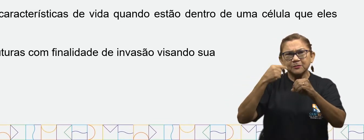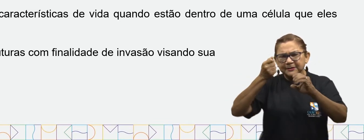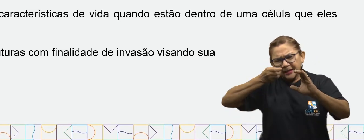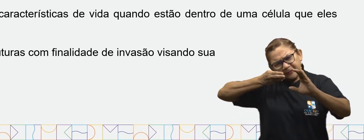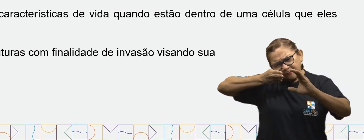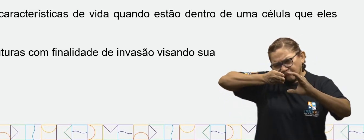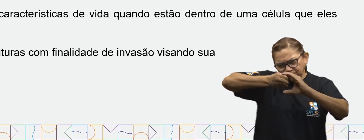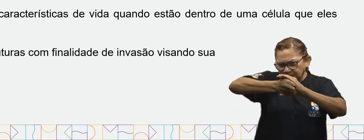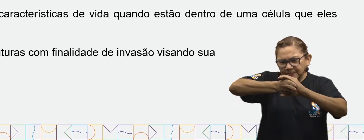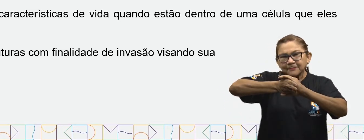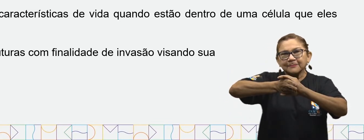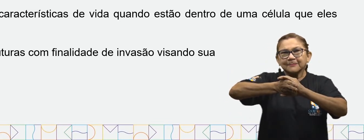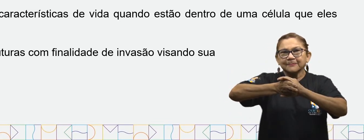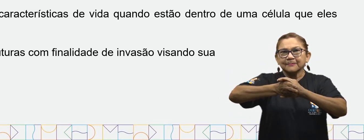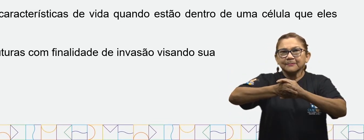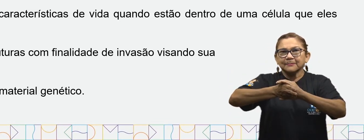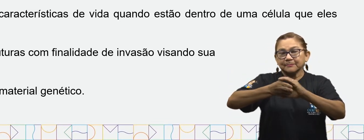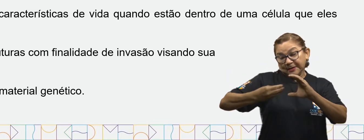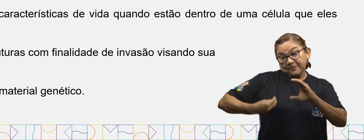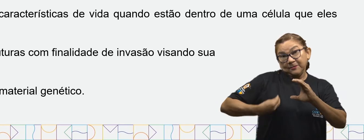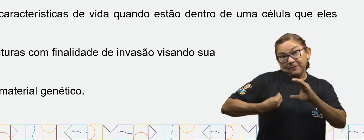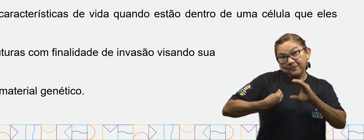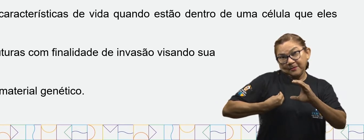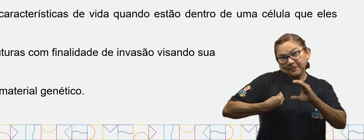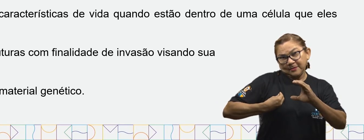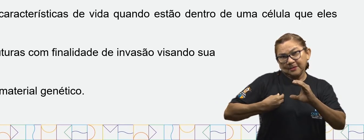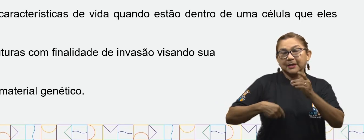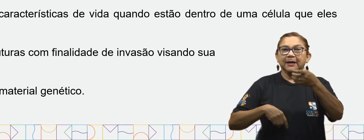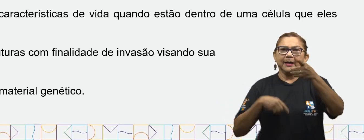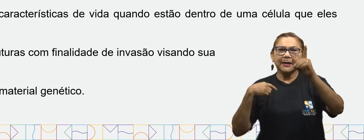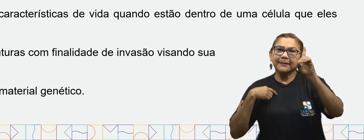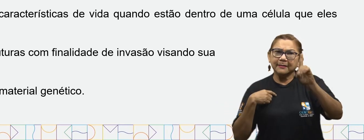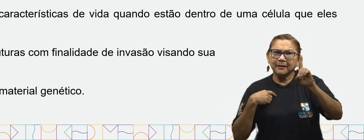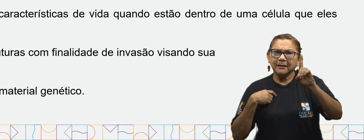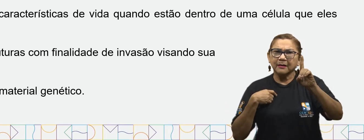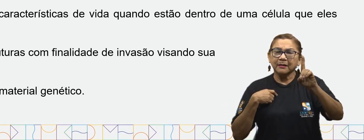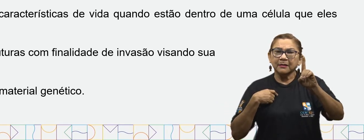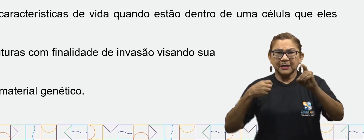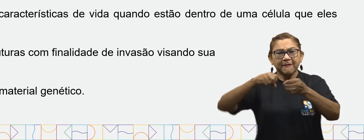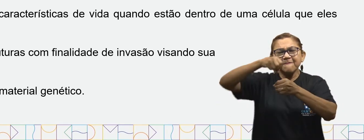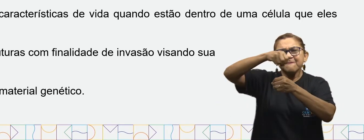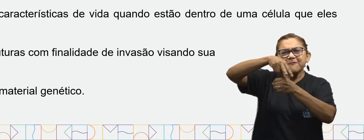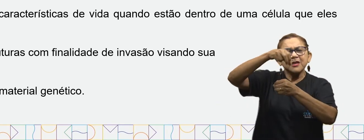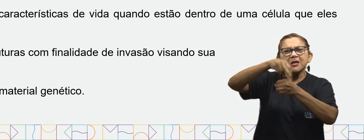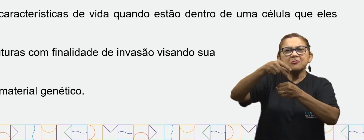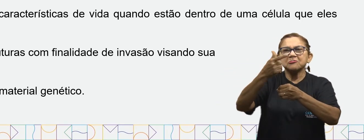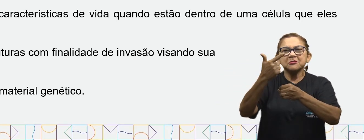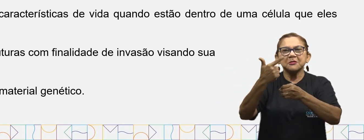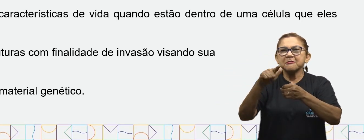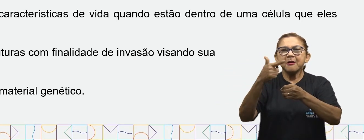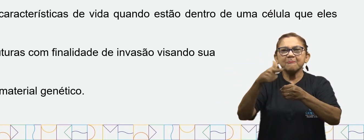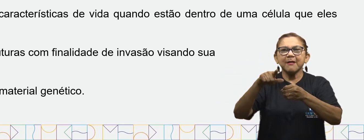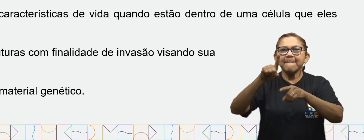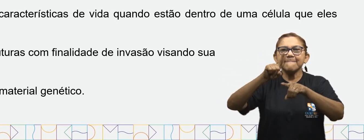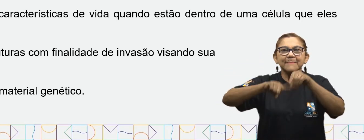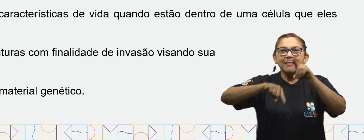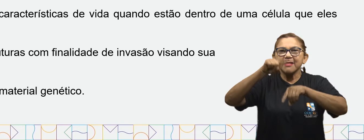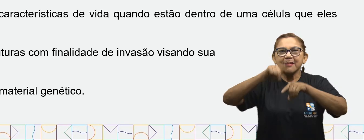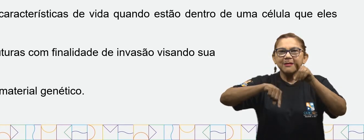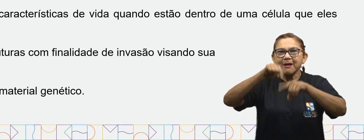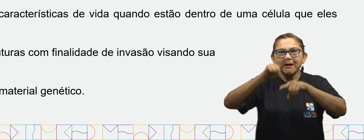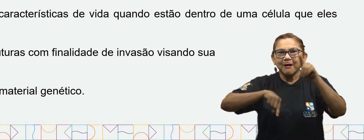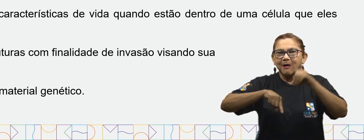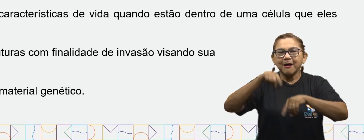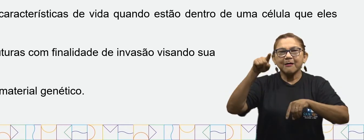sua sobrevivência. Letra D. Os vírus não possuem material genético. Qual a